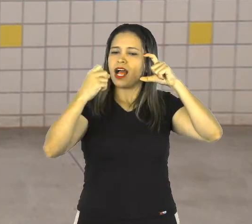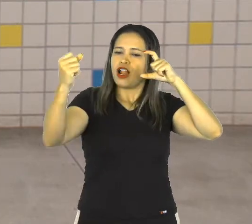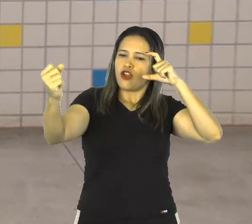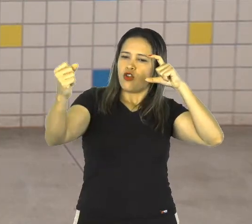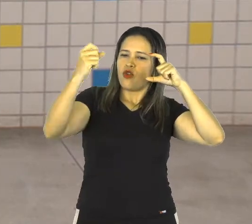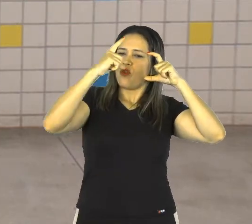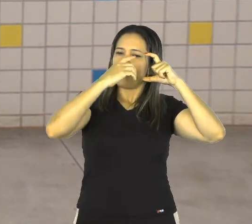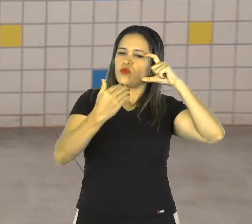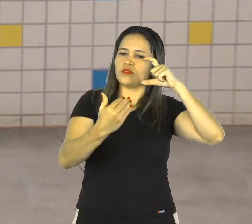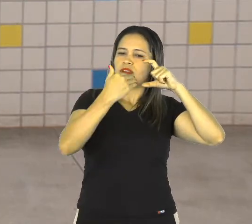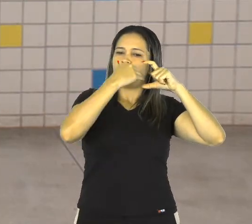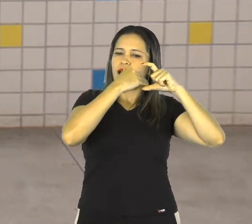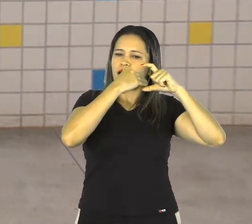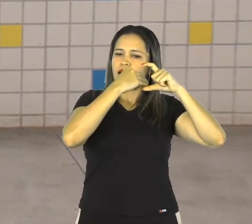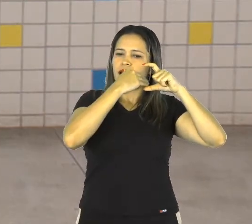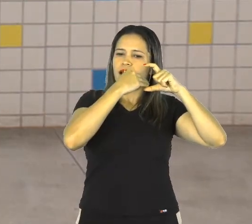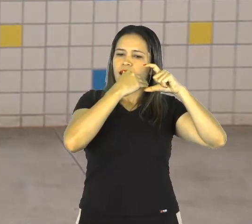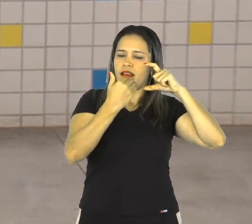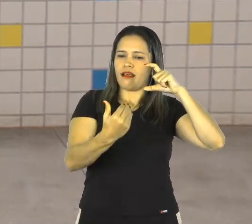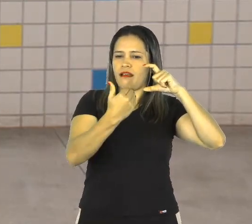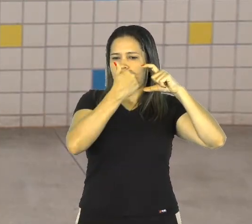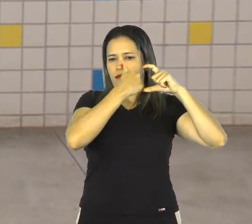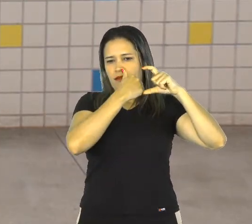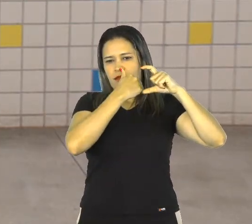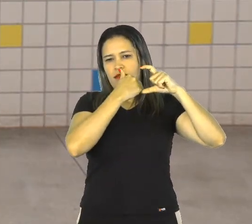então mais intenso vai ficar